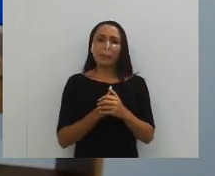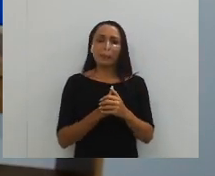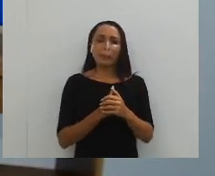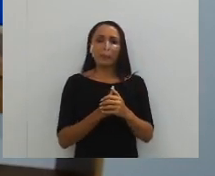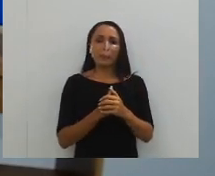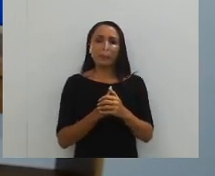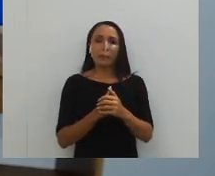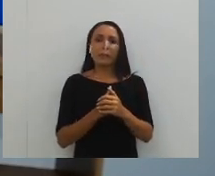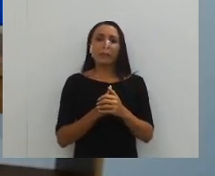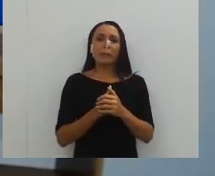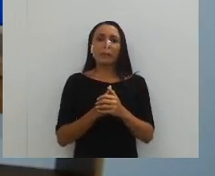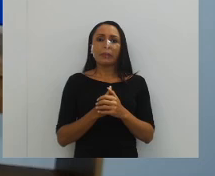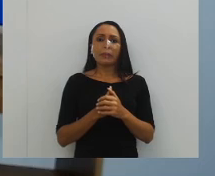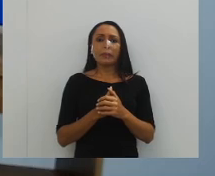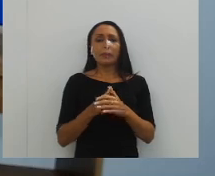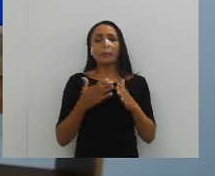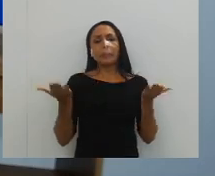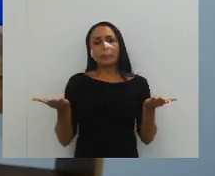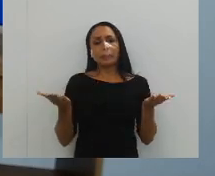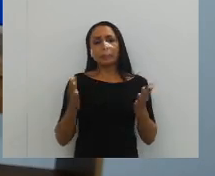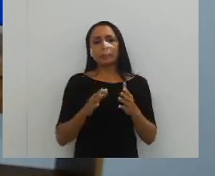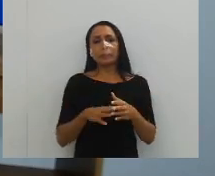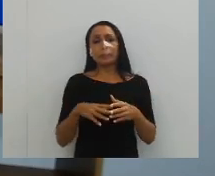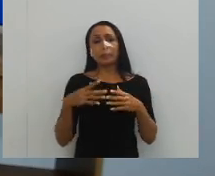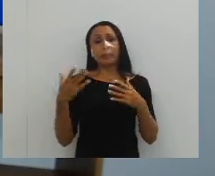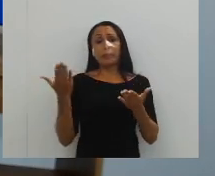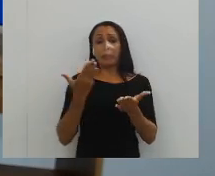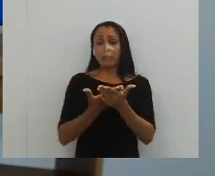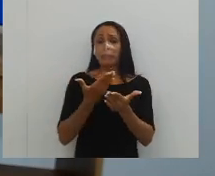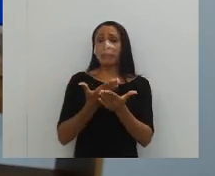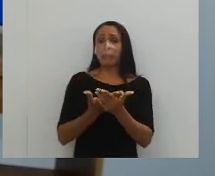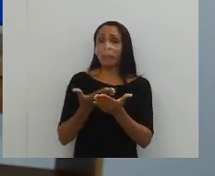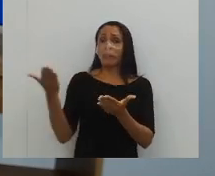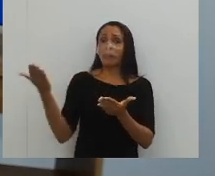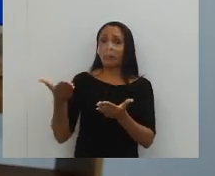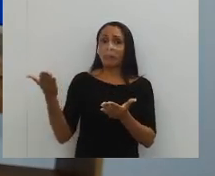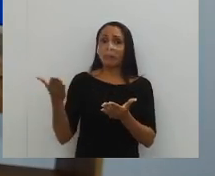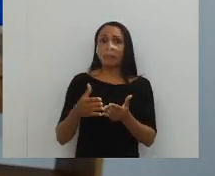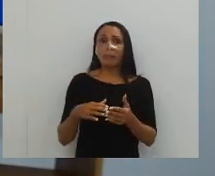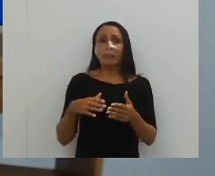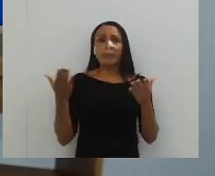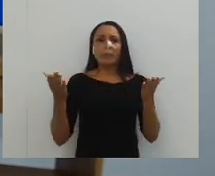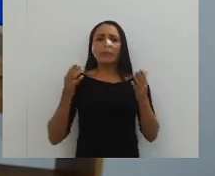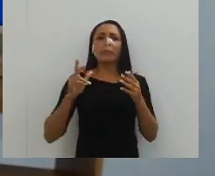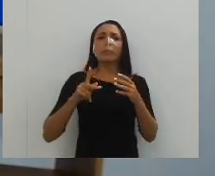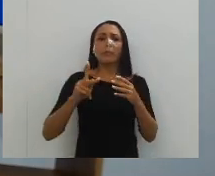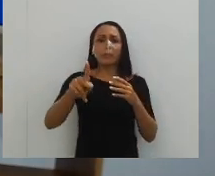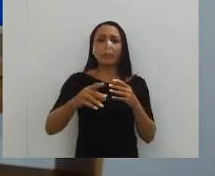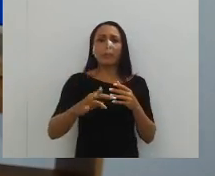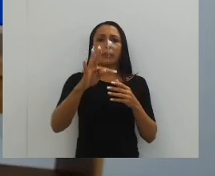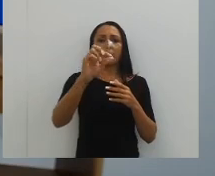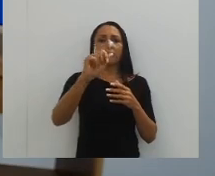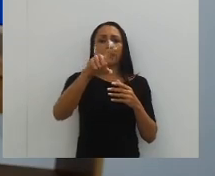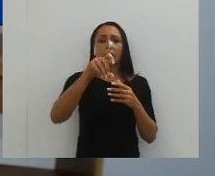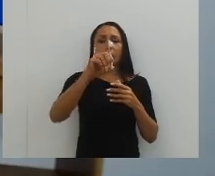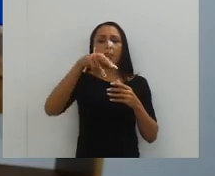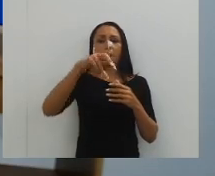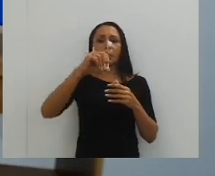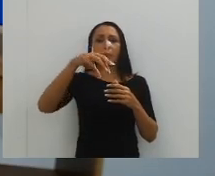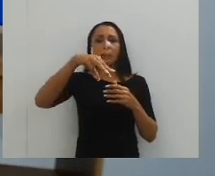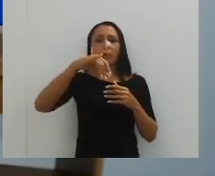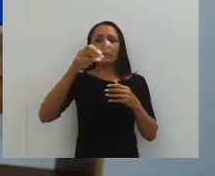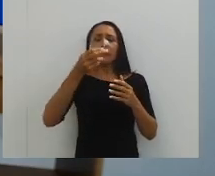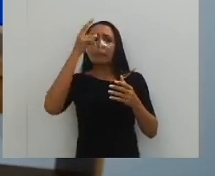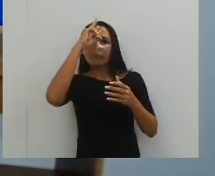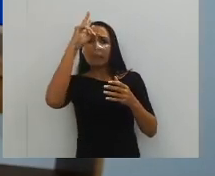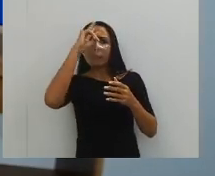Conecta Aí. Tranquilo? Galera, é o seguinte, indo para a parte que nos interessa, né? Hoje é dia de a gente continuar com o estudo de taxonomia. Lembrem que a gente vem aqui